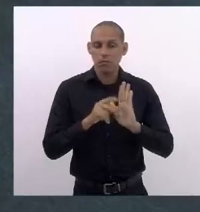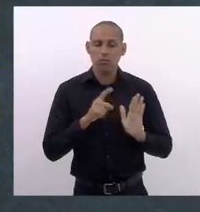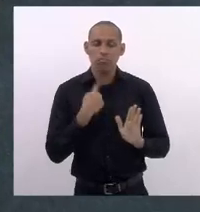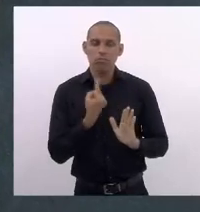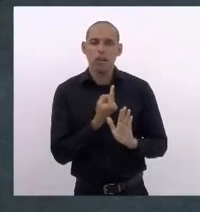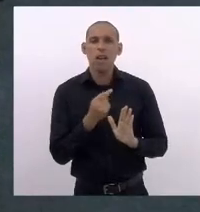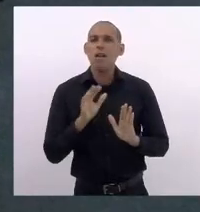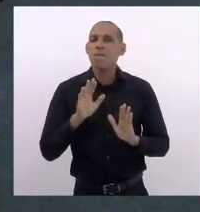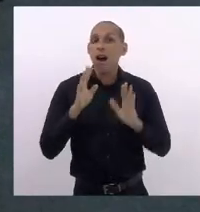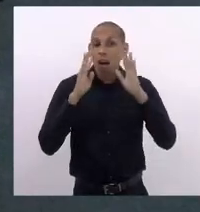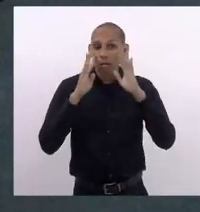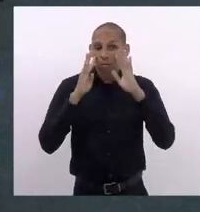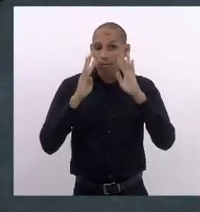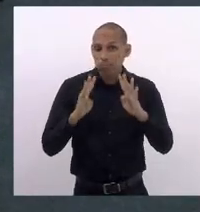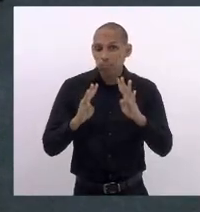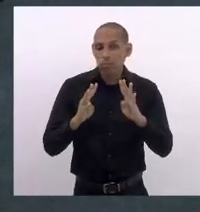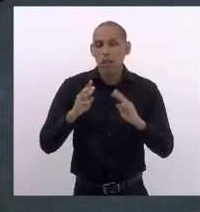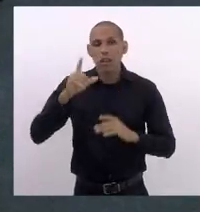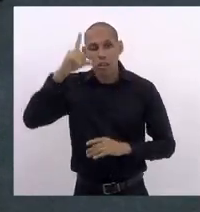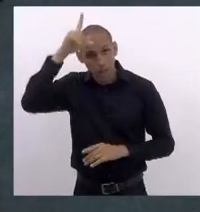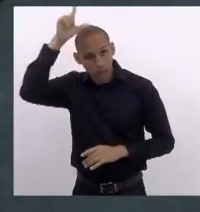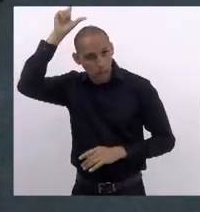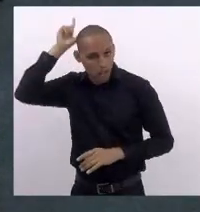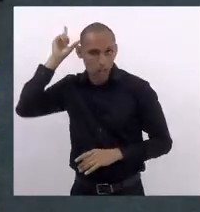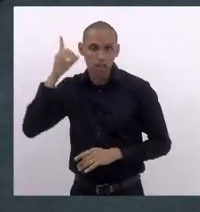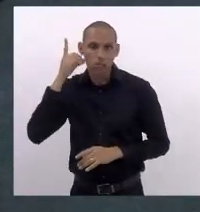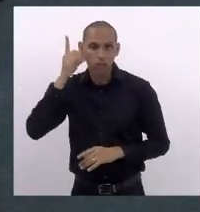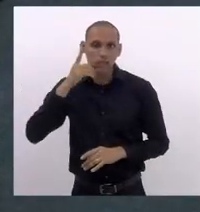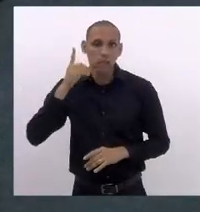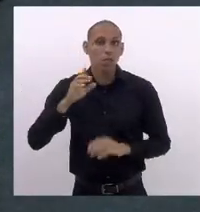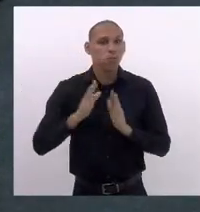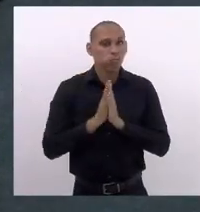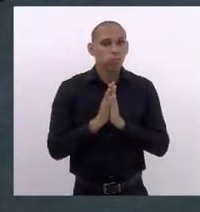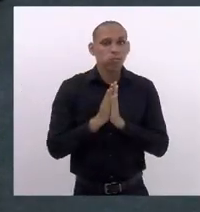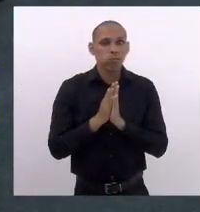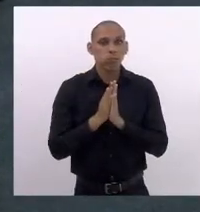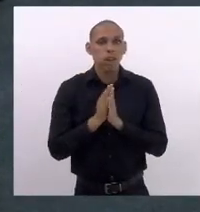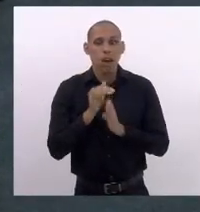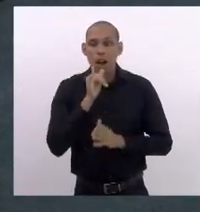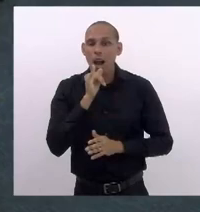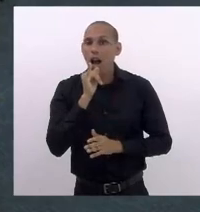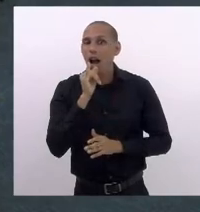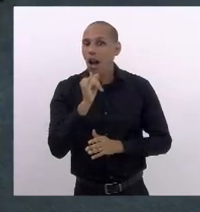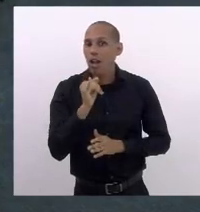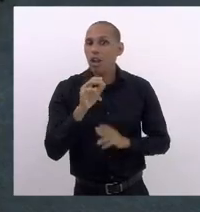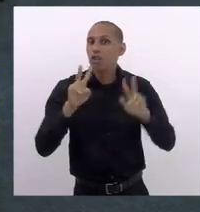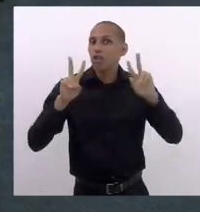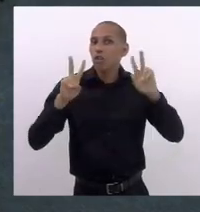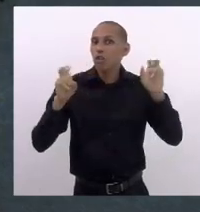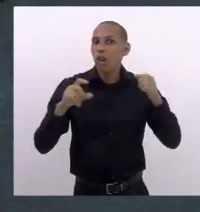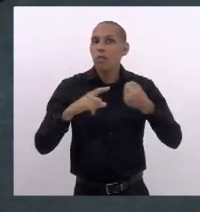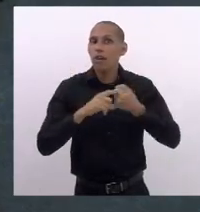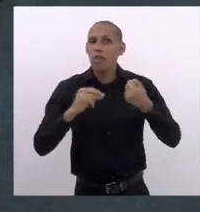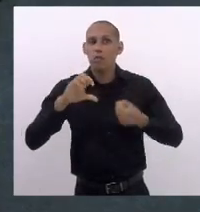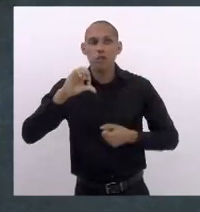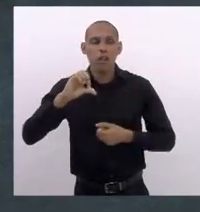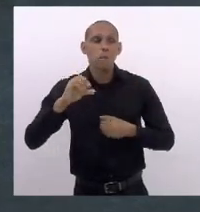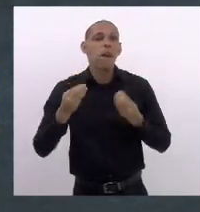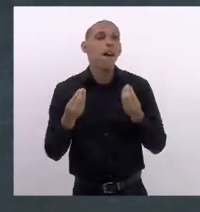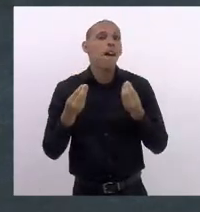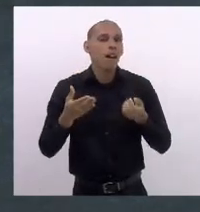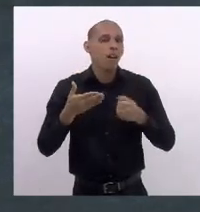mas chamar a atenção do deputado Luiz Paulo que faça menção ao artigo 9º da Lei de Supera Rio, só para a gente